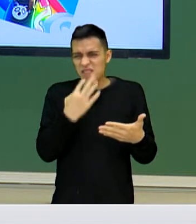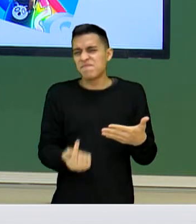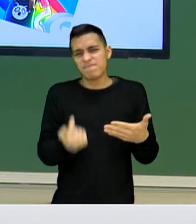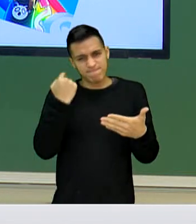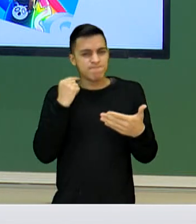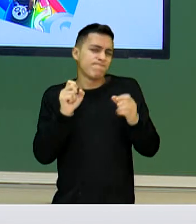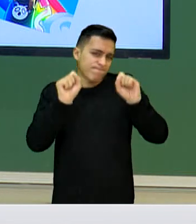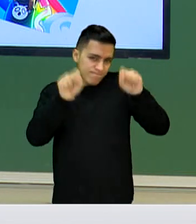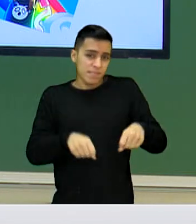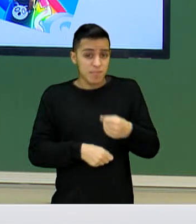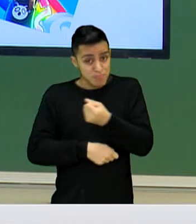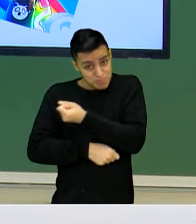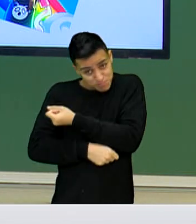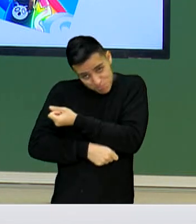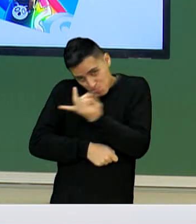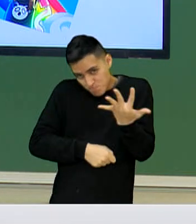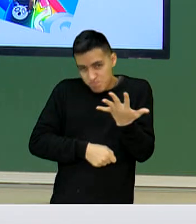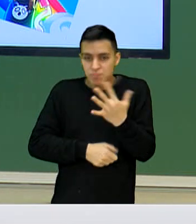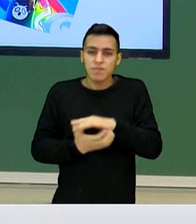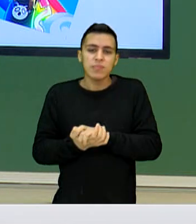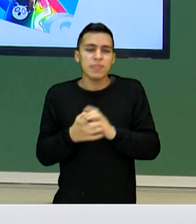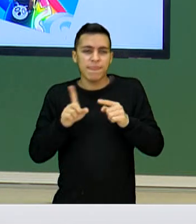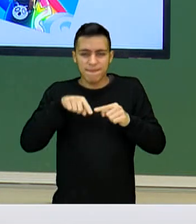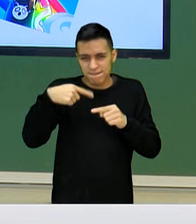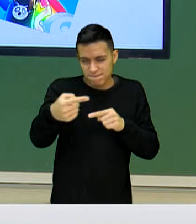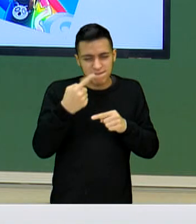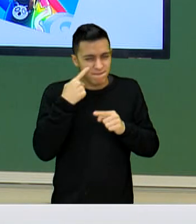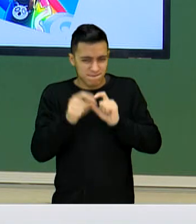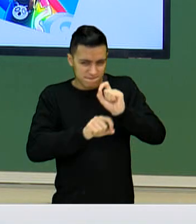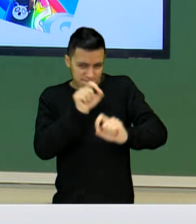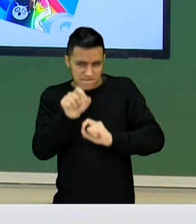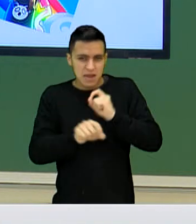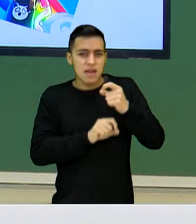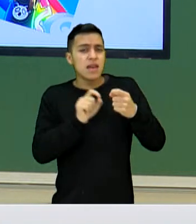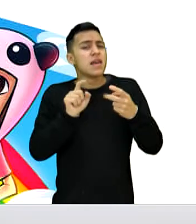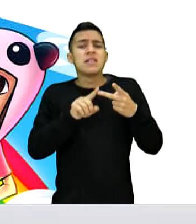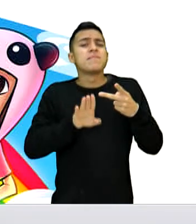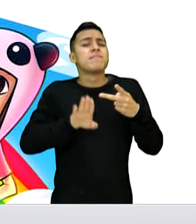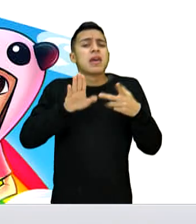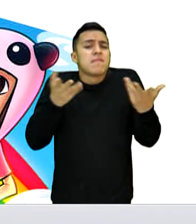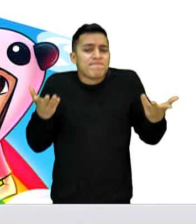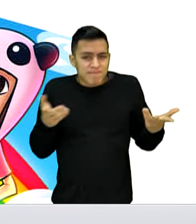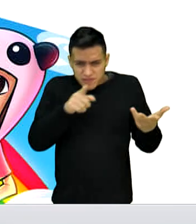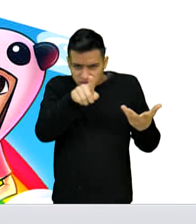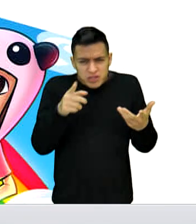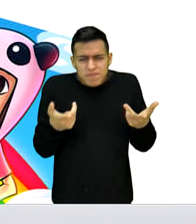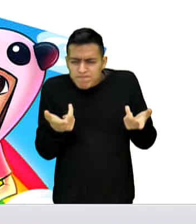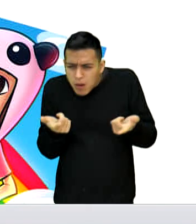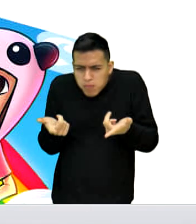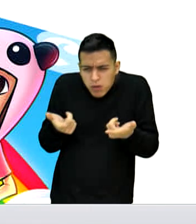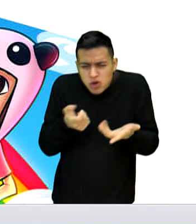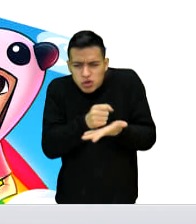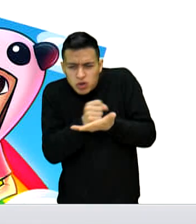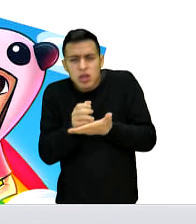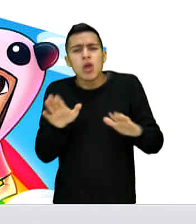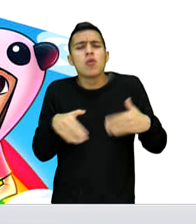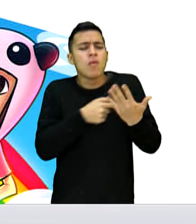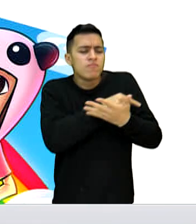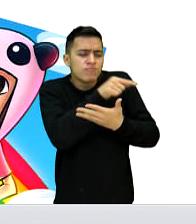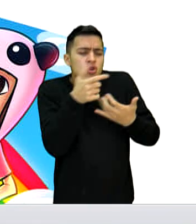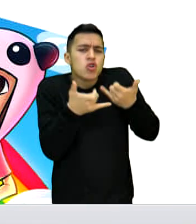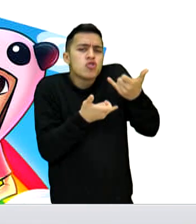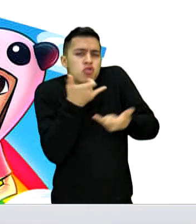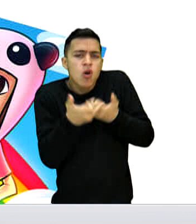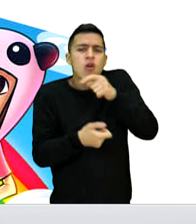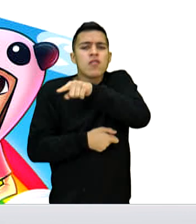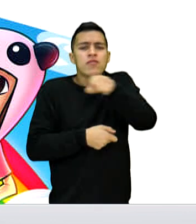sim, alguns deles, né? Daqui a pouco a gente vai ver. Na letra B, você joga videogame e quais jogos que